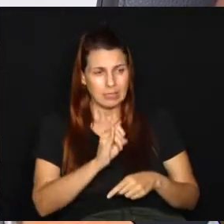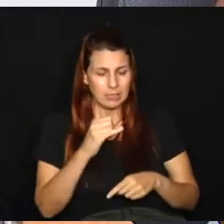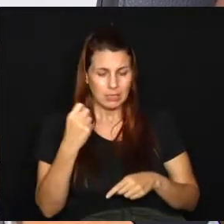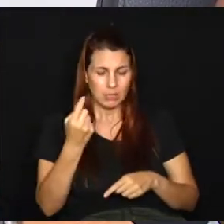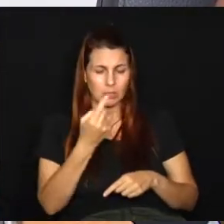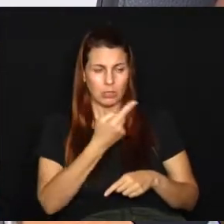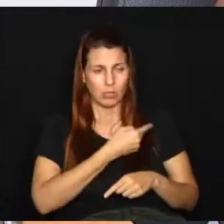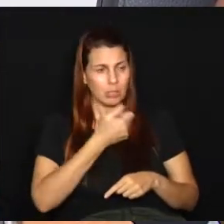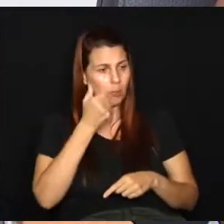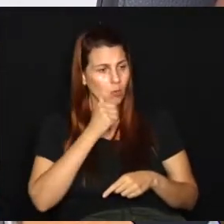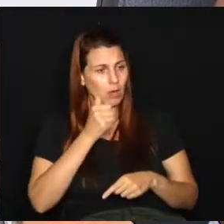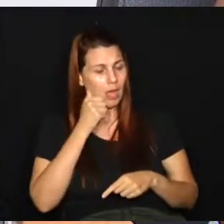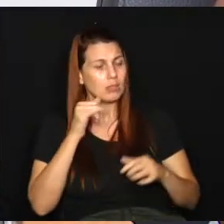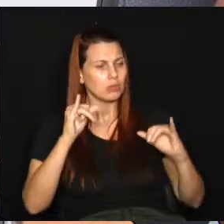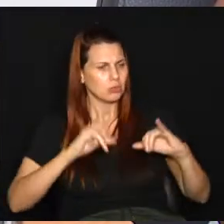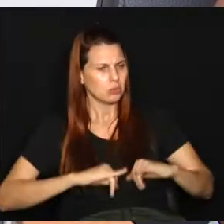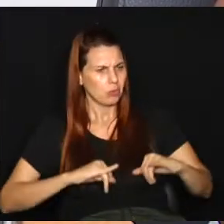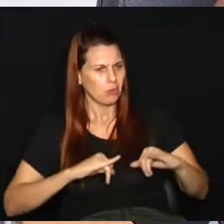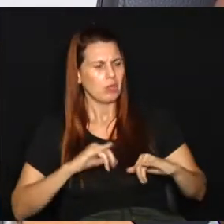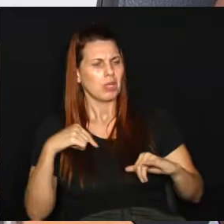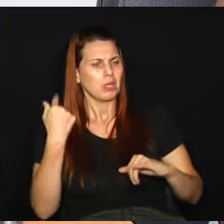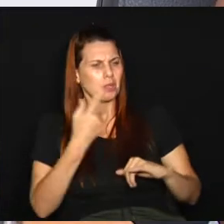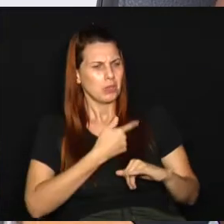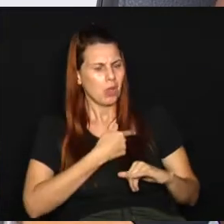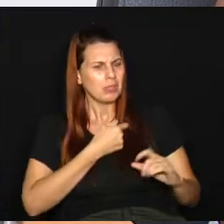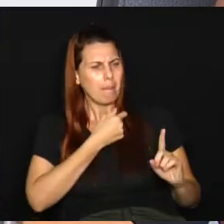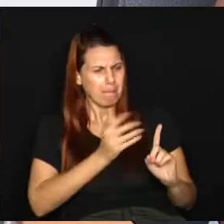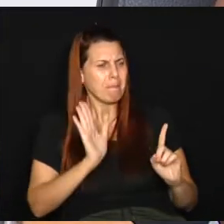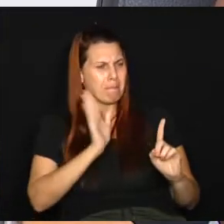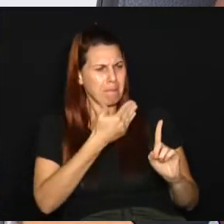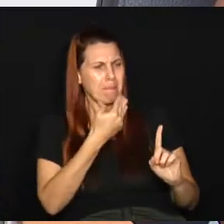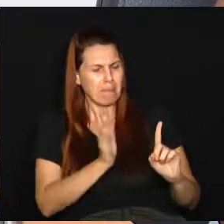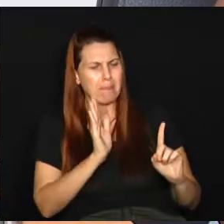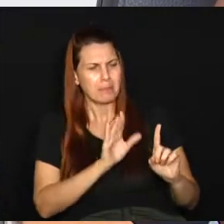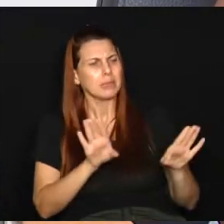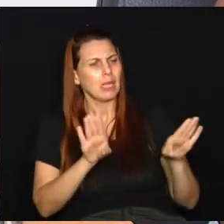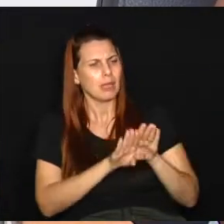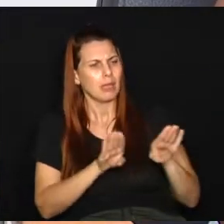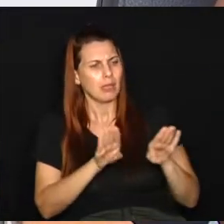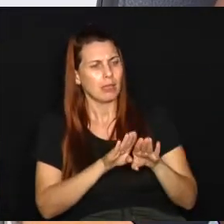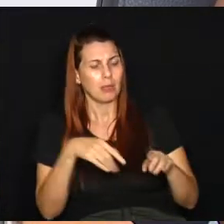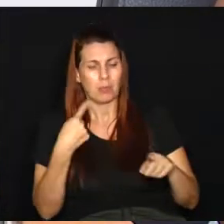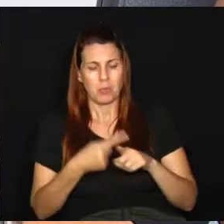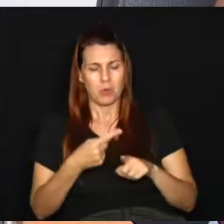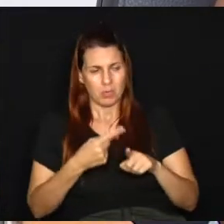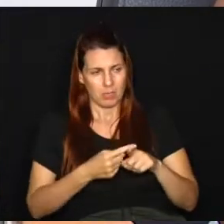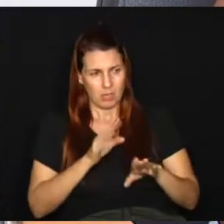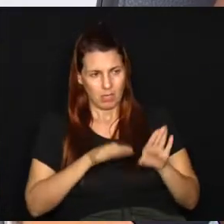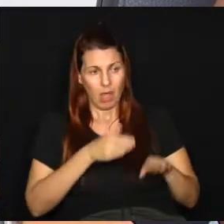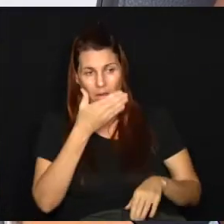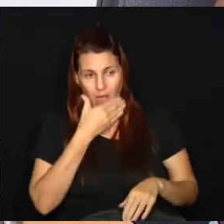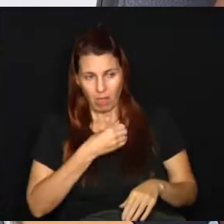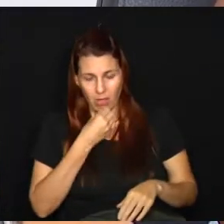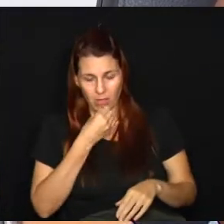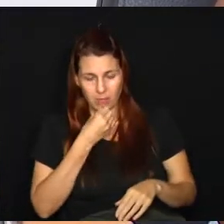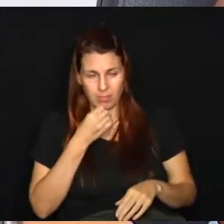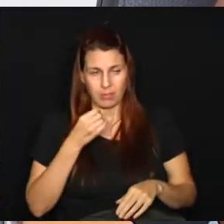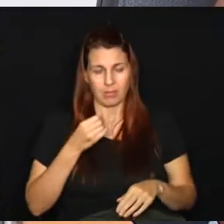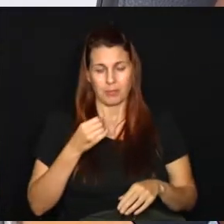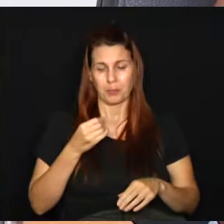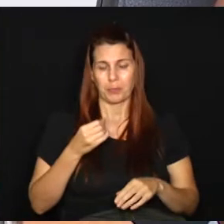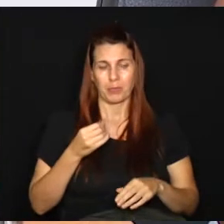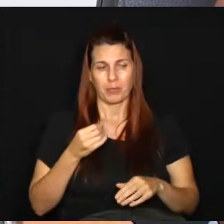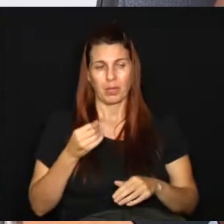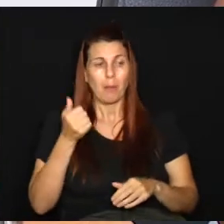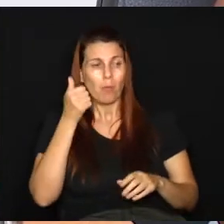nossas companheiras, nós vamos agir na porrada. Porque quando eles vão bater nas nossas companheiras, eles não